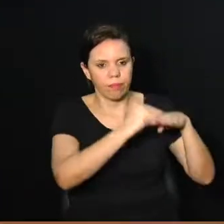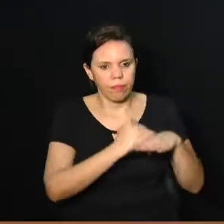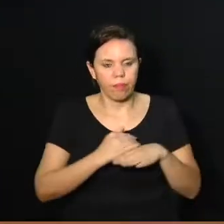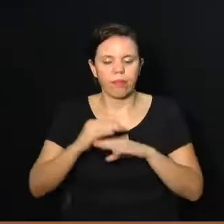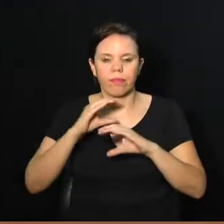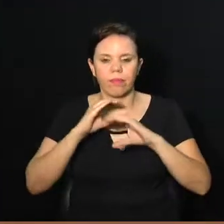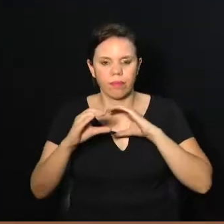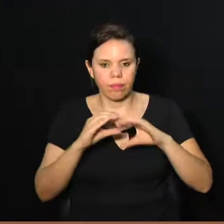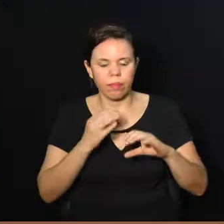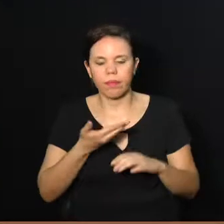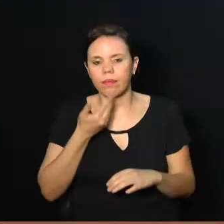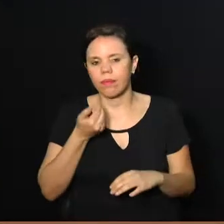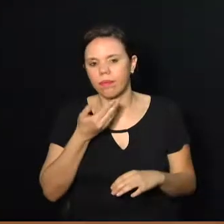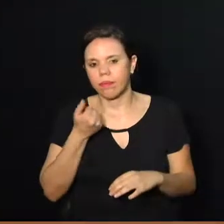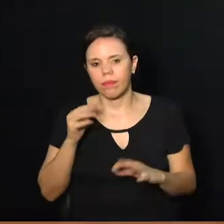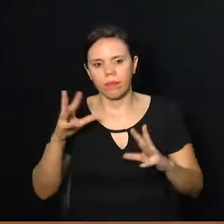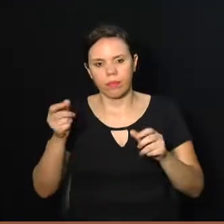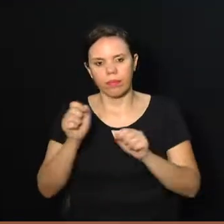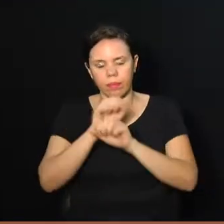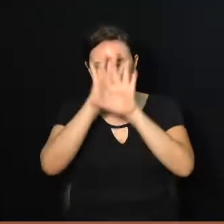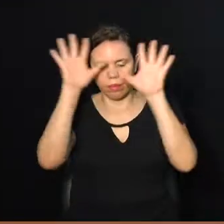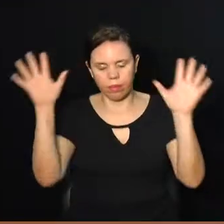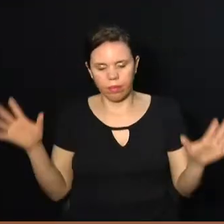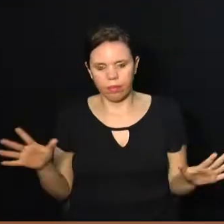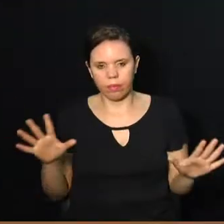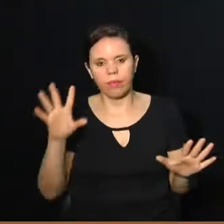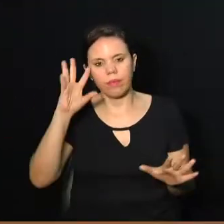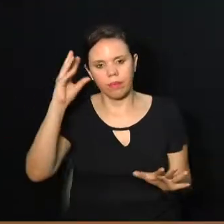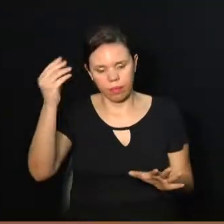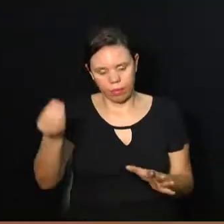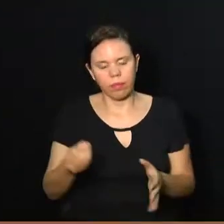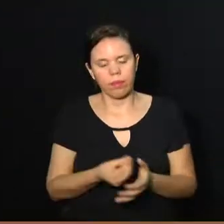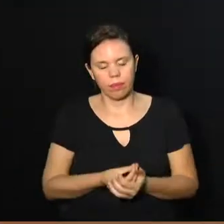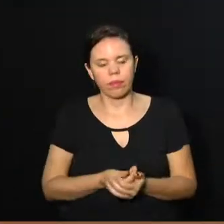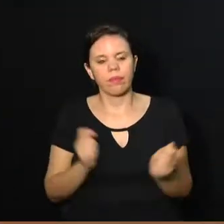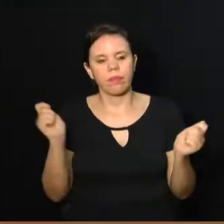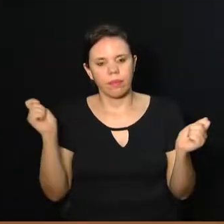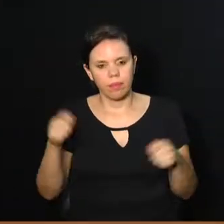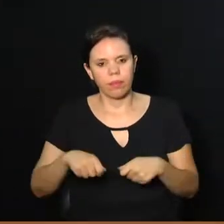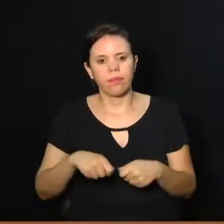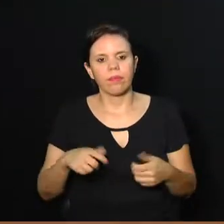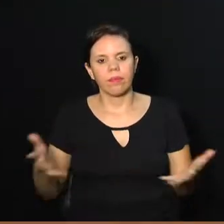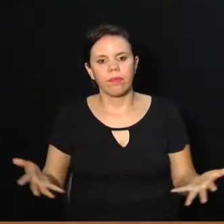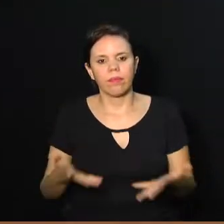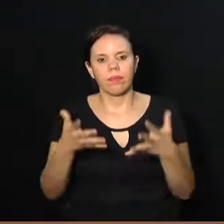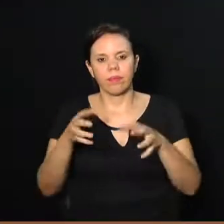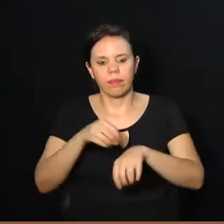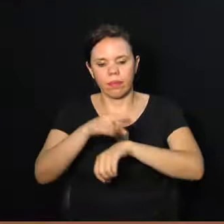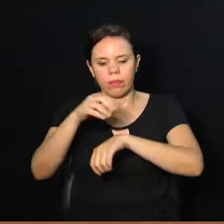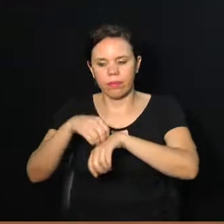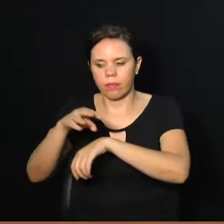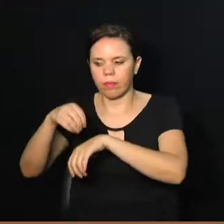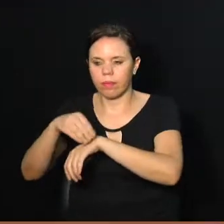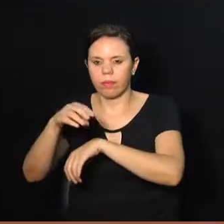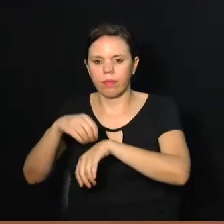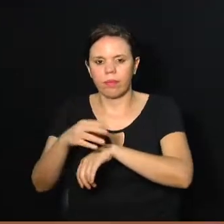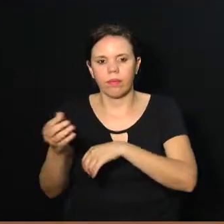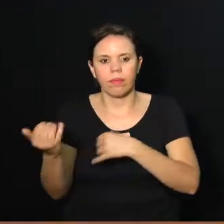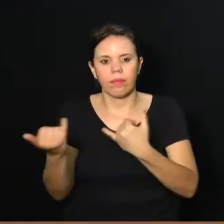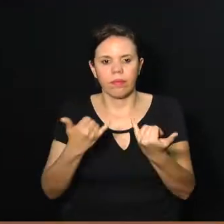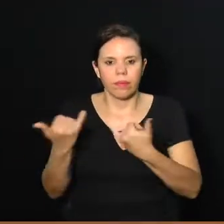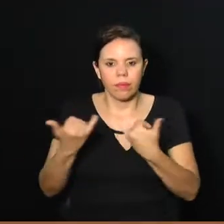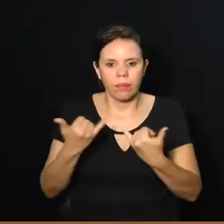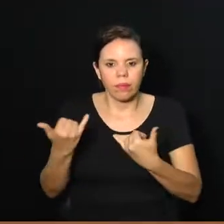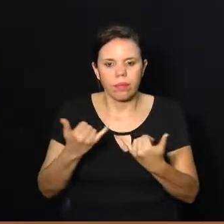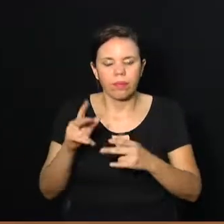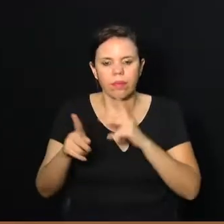acesso, para que todos possam compreender e poder também se tornar um multiplicador e trazer informação para